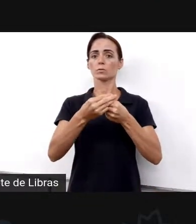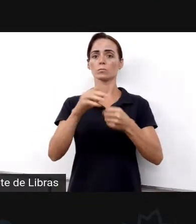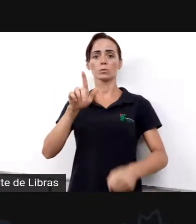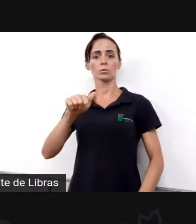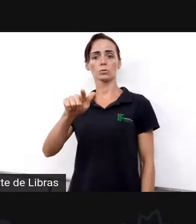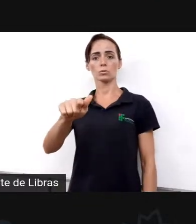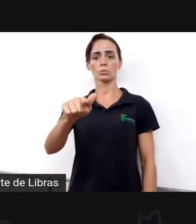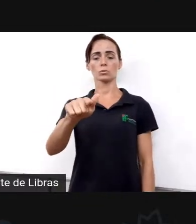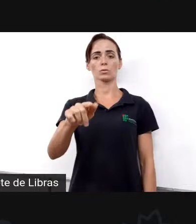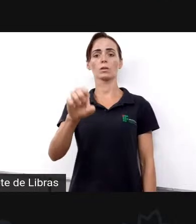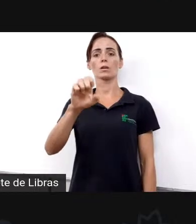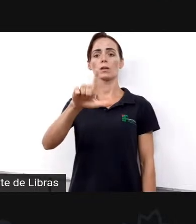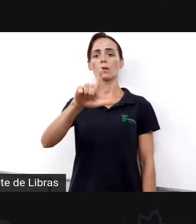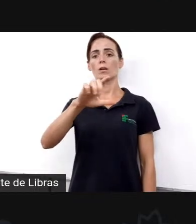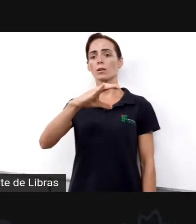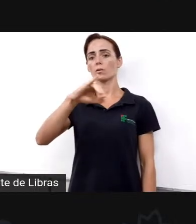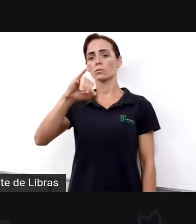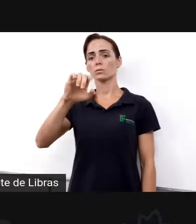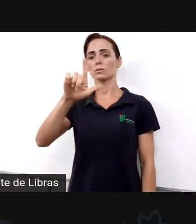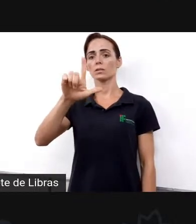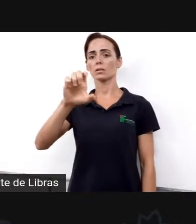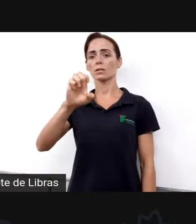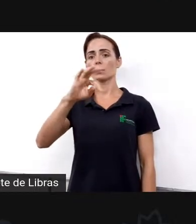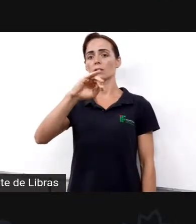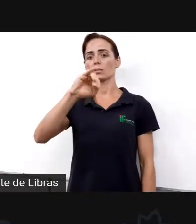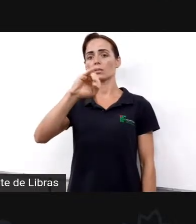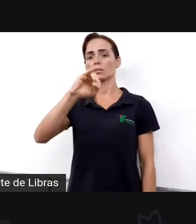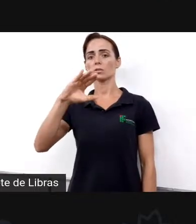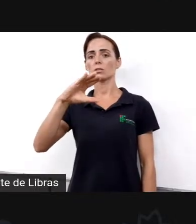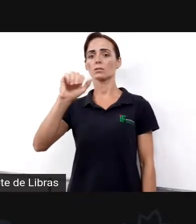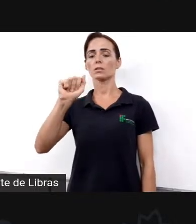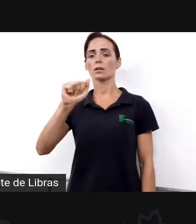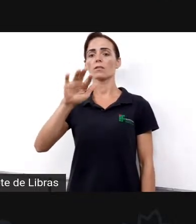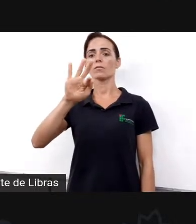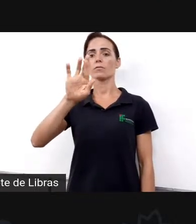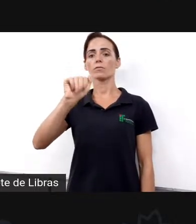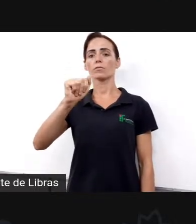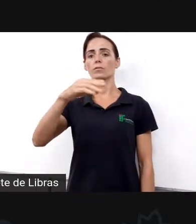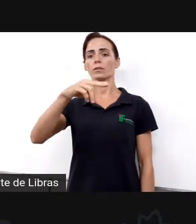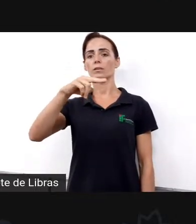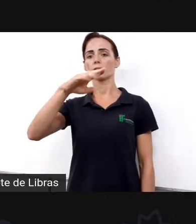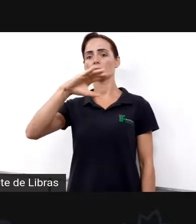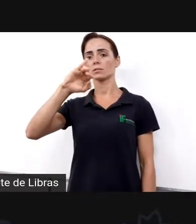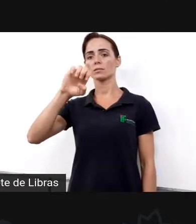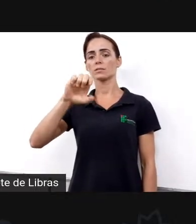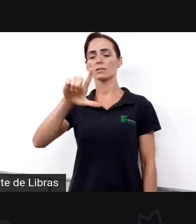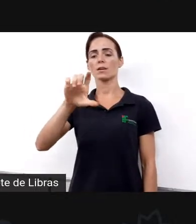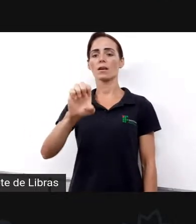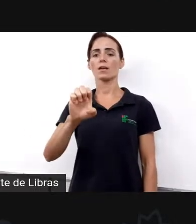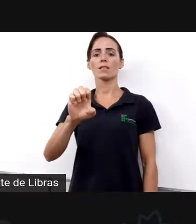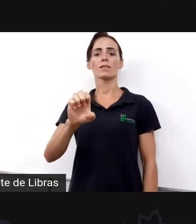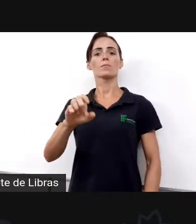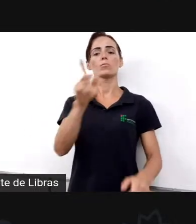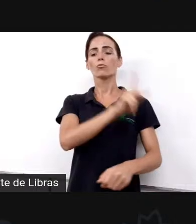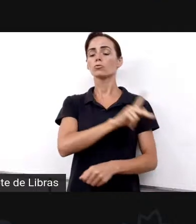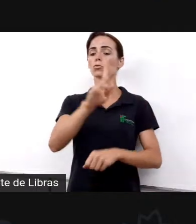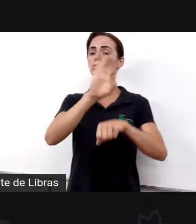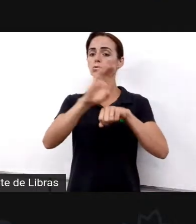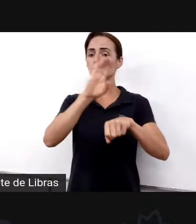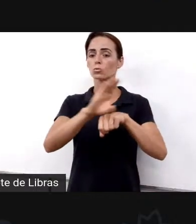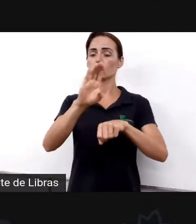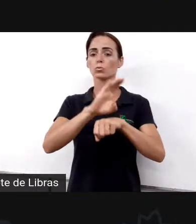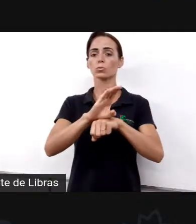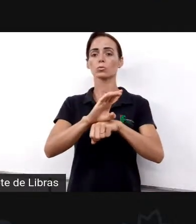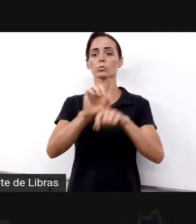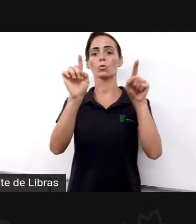tutoras Elci, Letícia e Franciele, professores do curso, servidores do campus, servidores do município